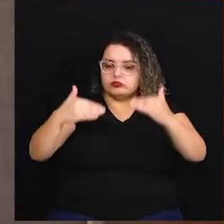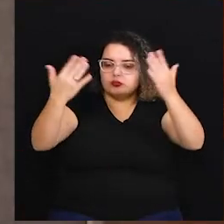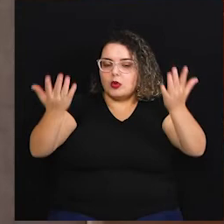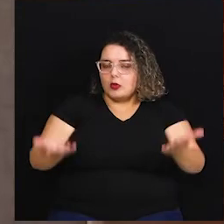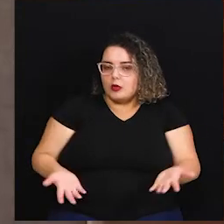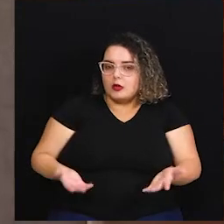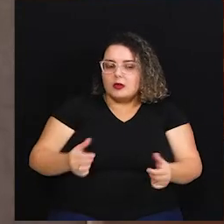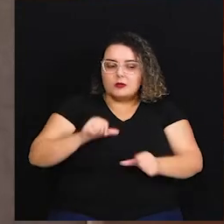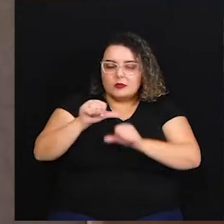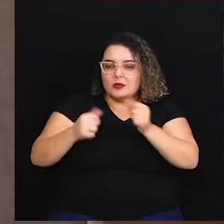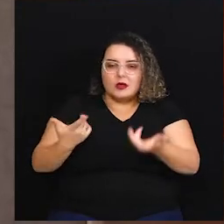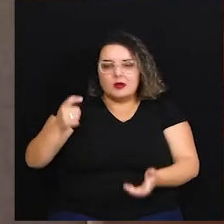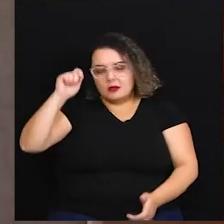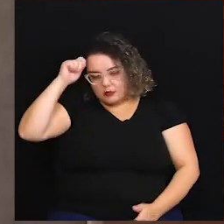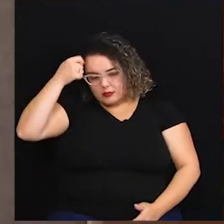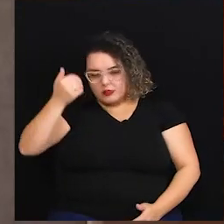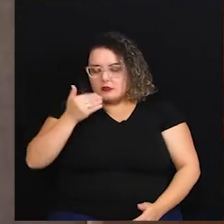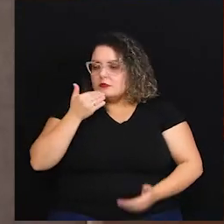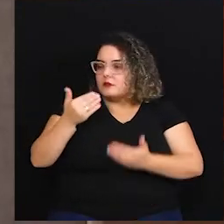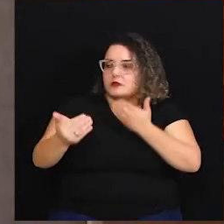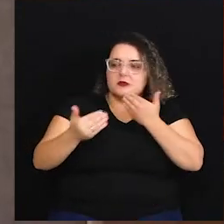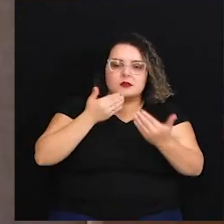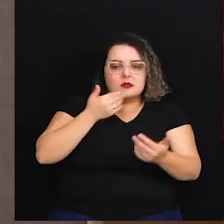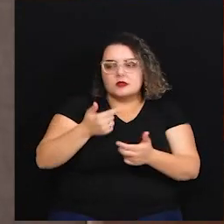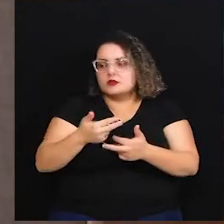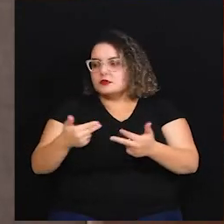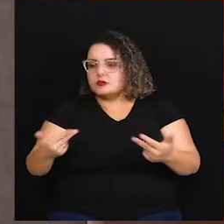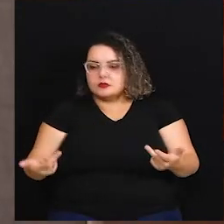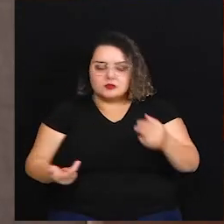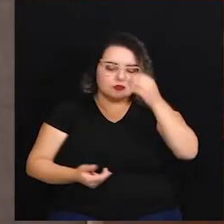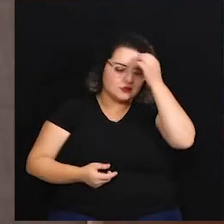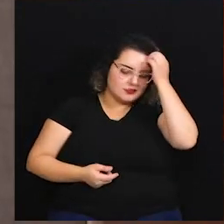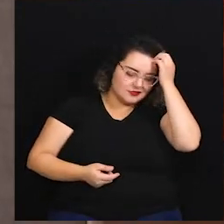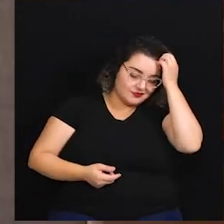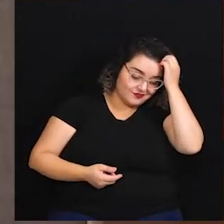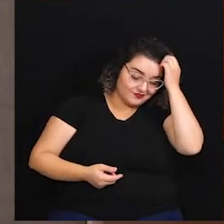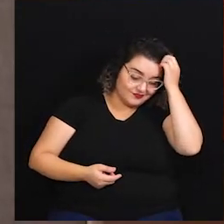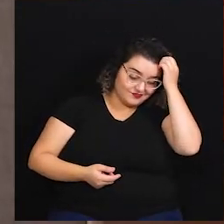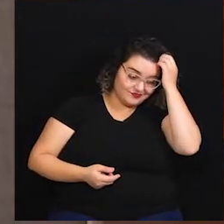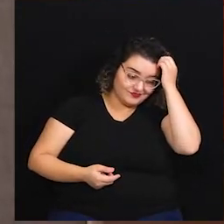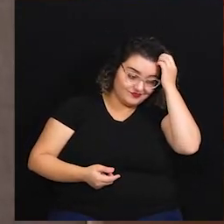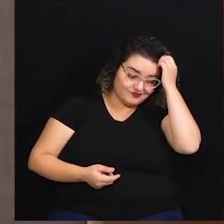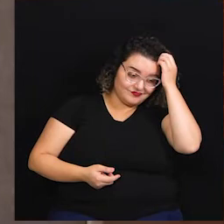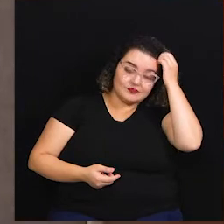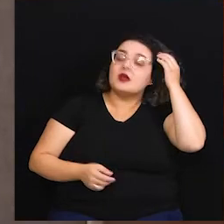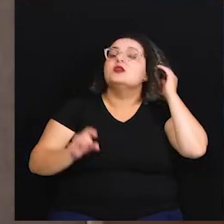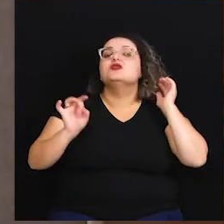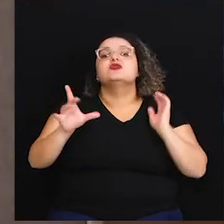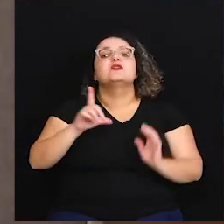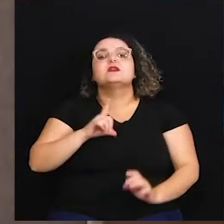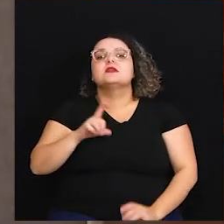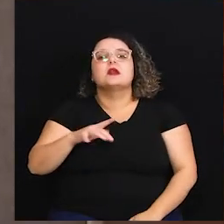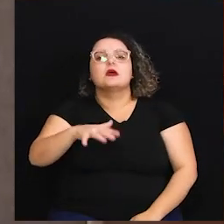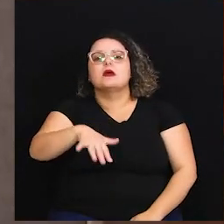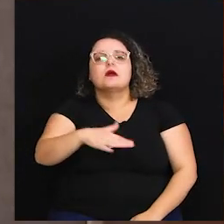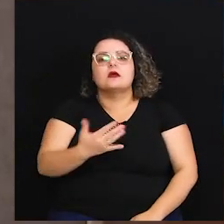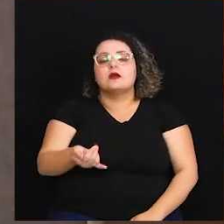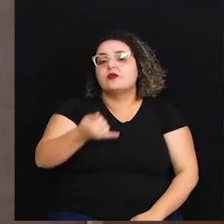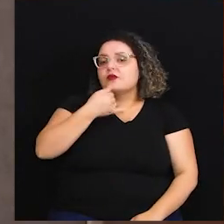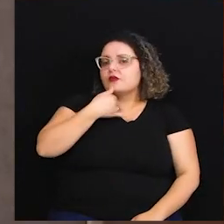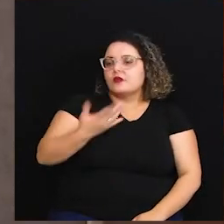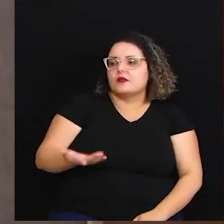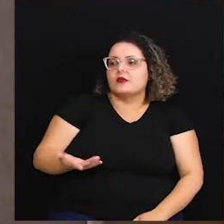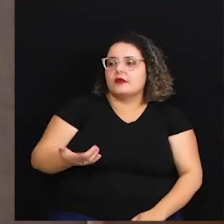mudar esse paradigma só de que, olha, o povo preto sempre está pedindo alguma coisa ou sempre só tem a